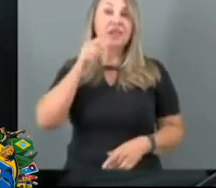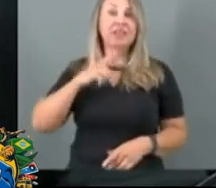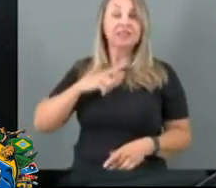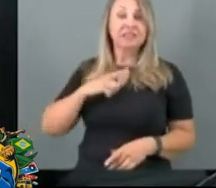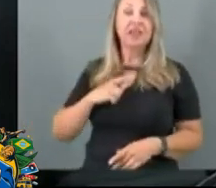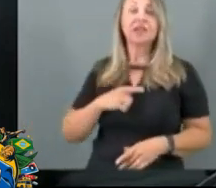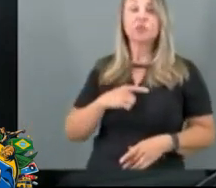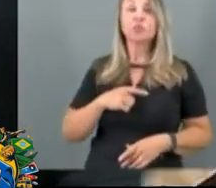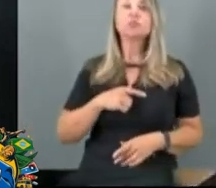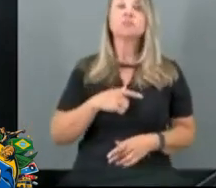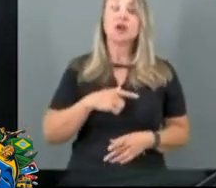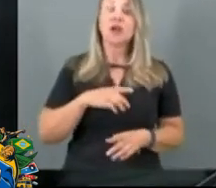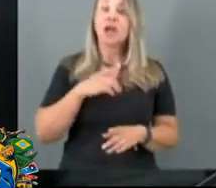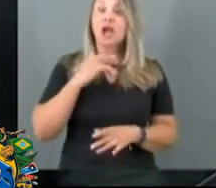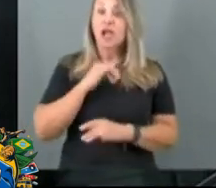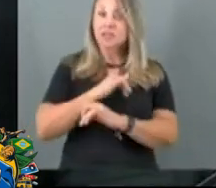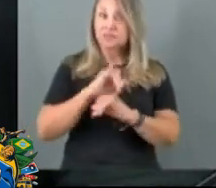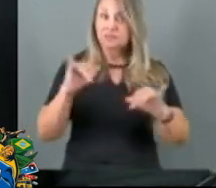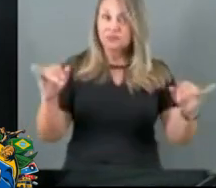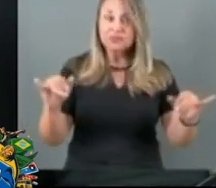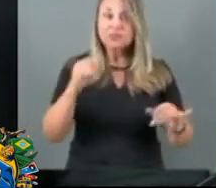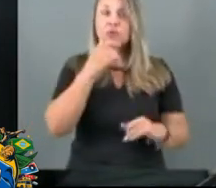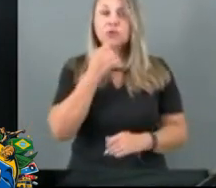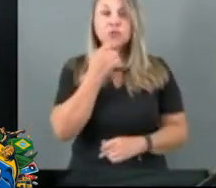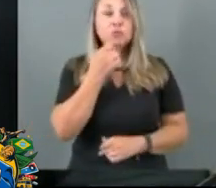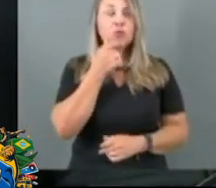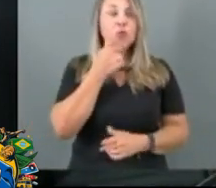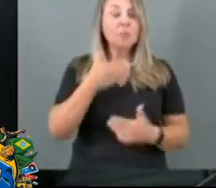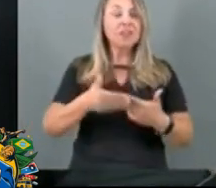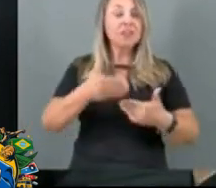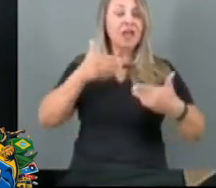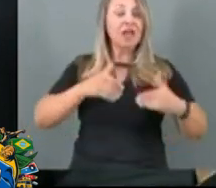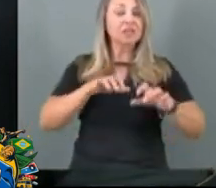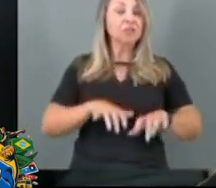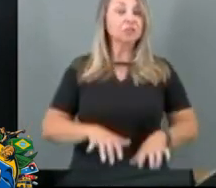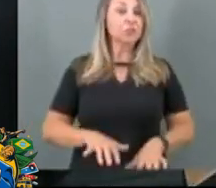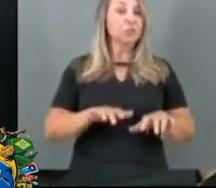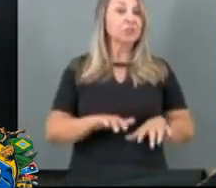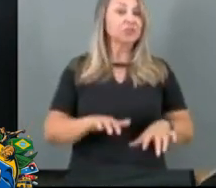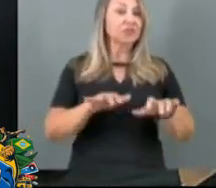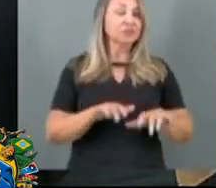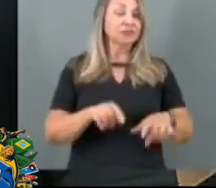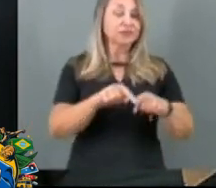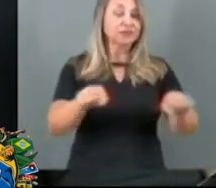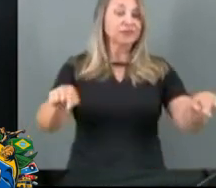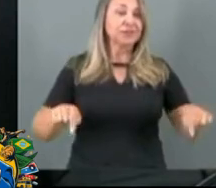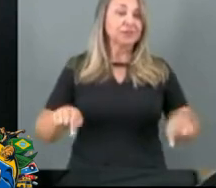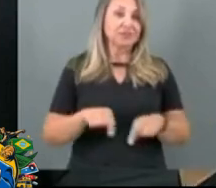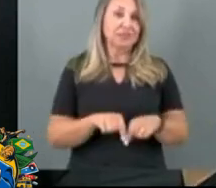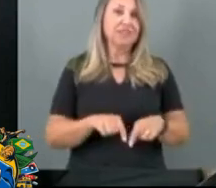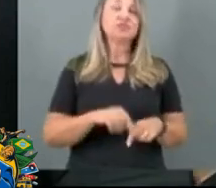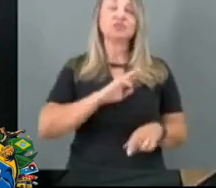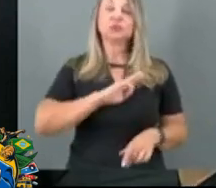de um computador ou no gabinete não consegue enxergar. Os ministros da área social,